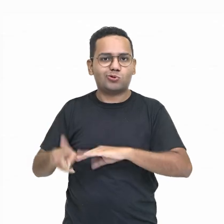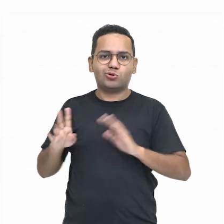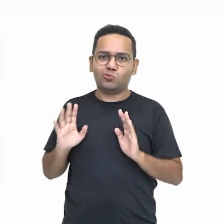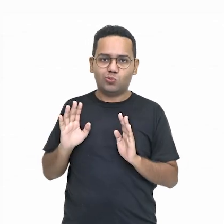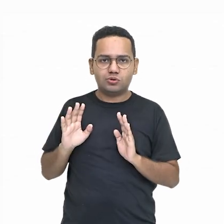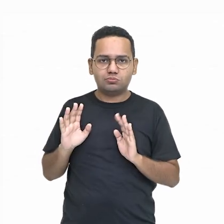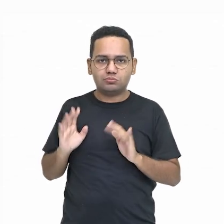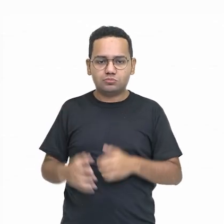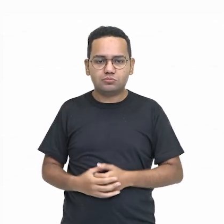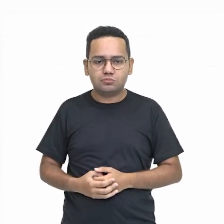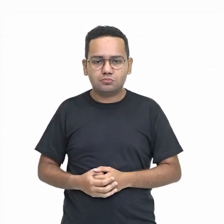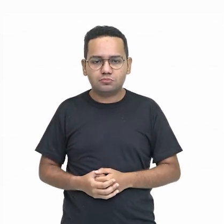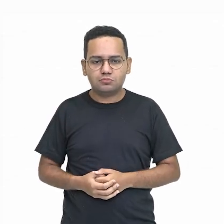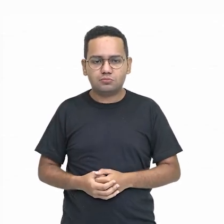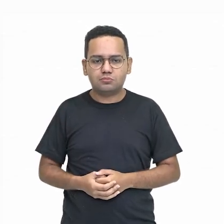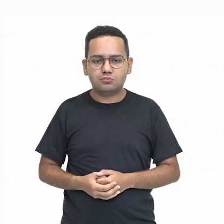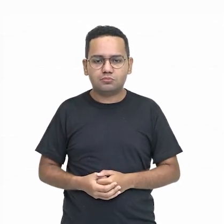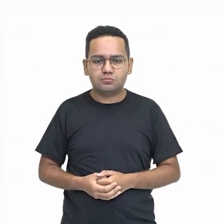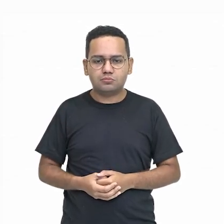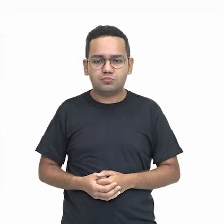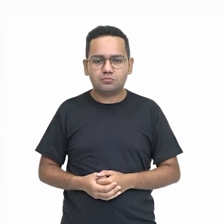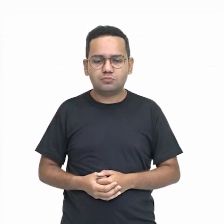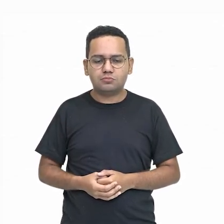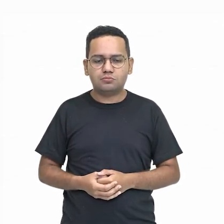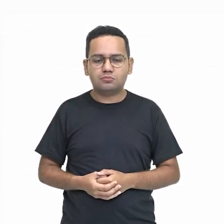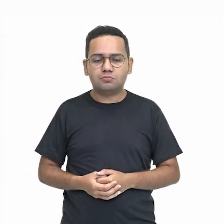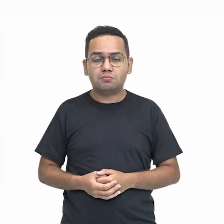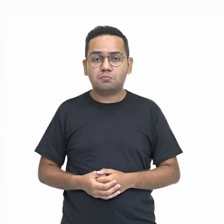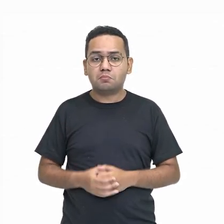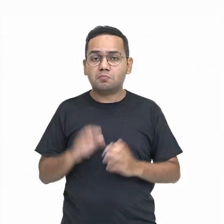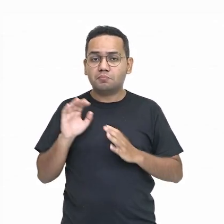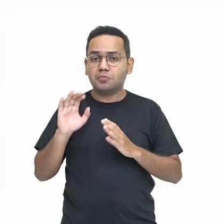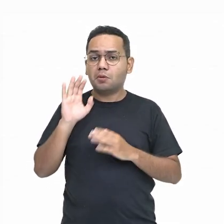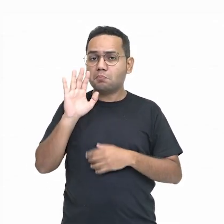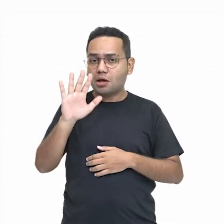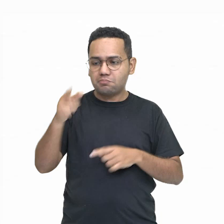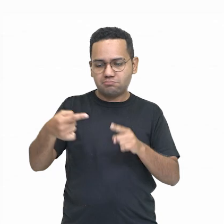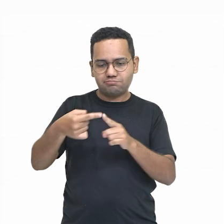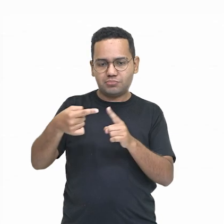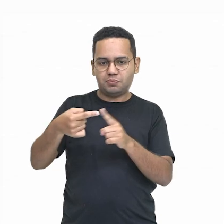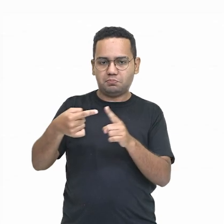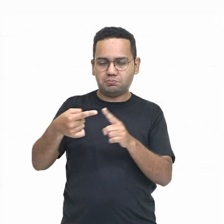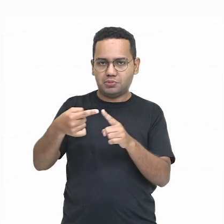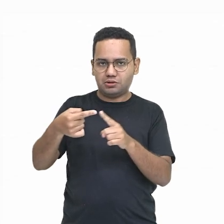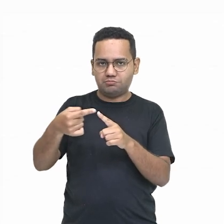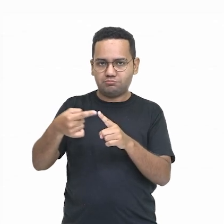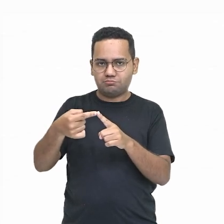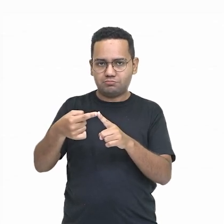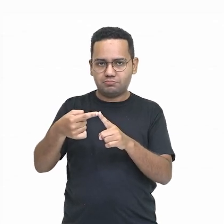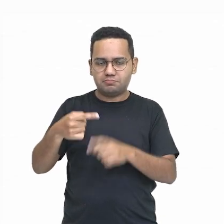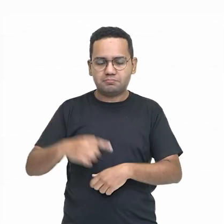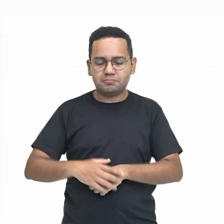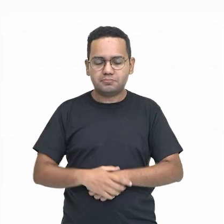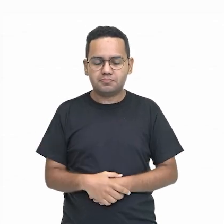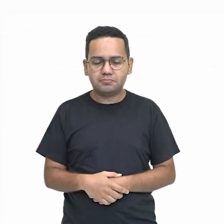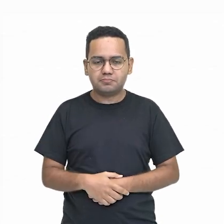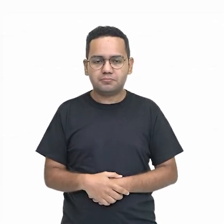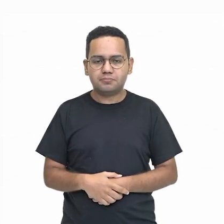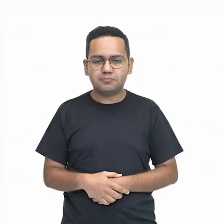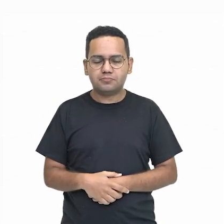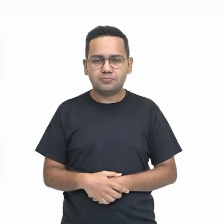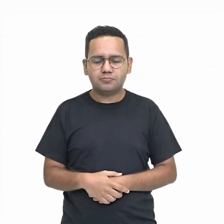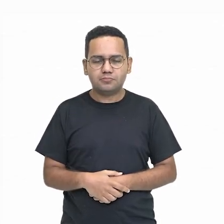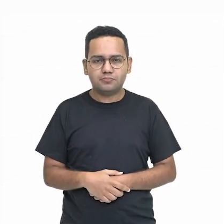continuar em movimento. Claro que a primeira lei, conhecida como a lei da inércia,